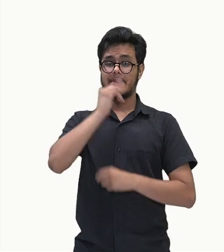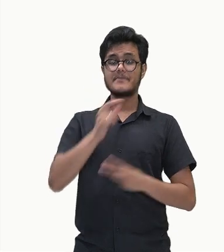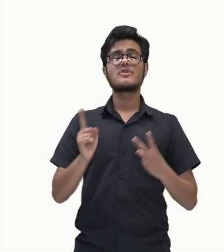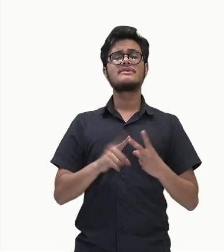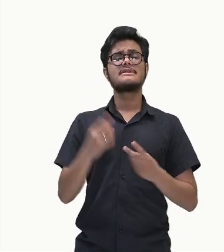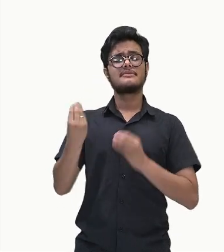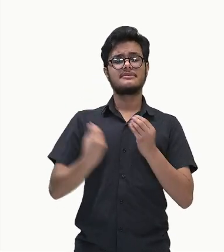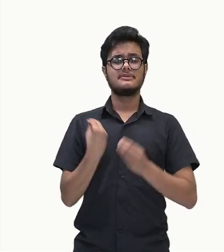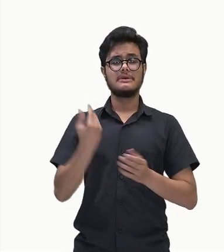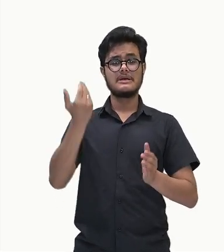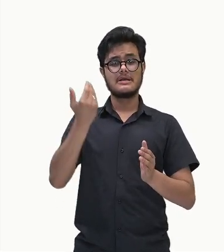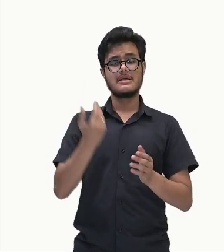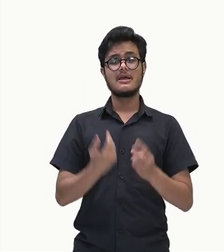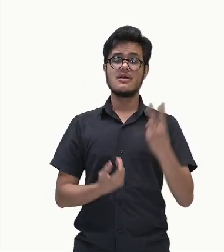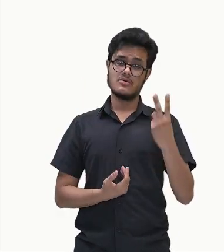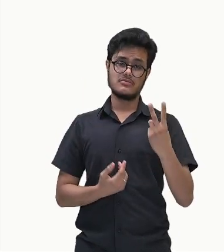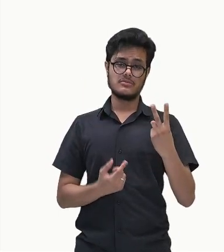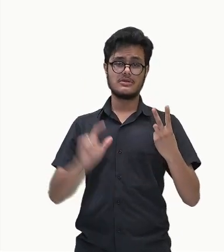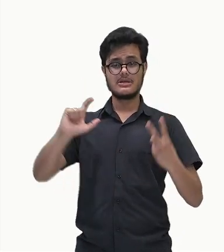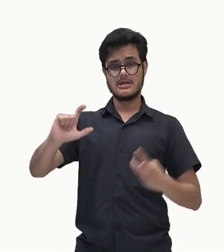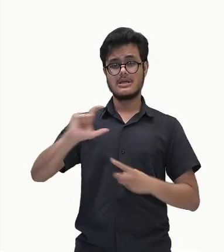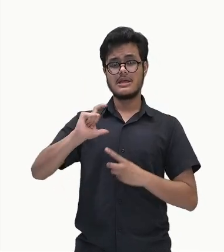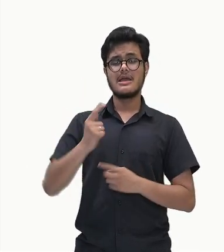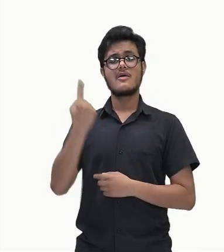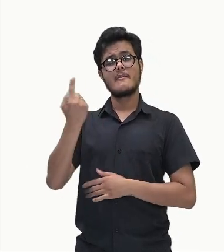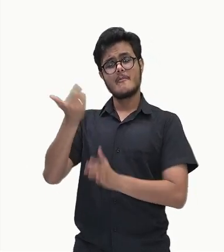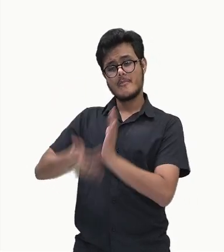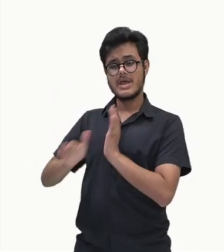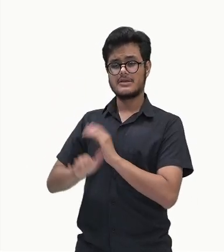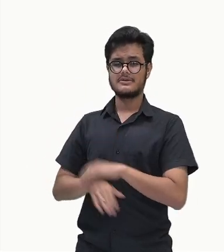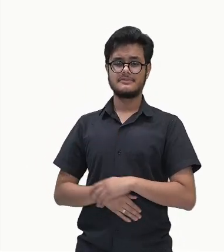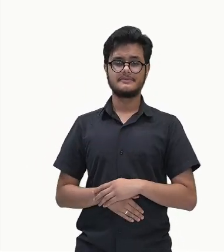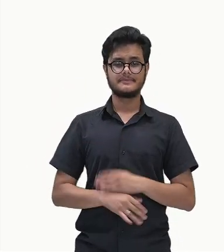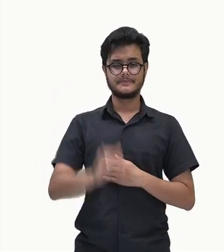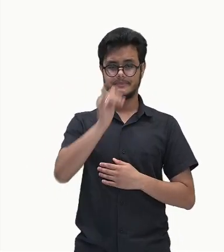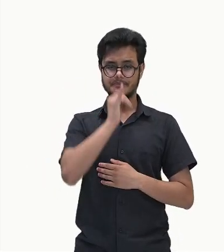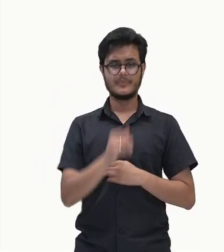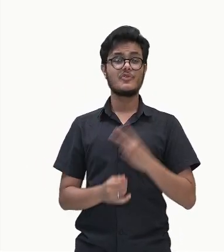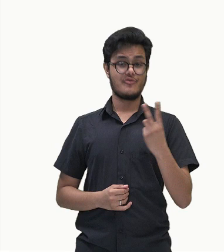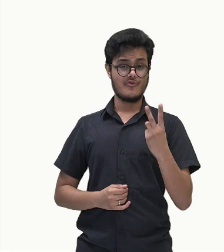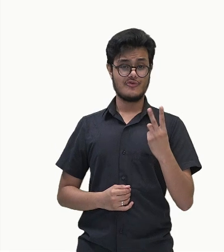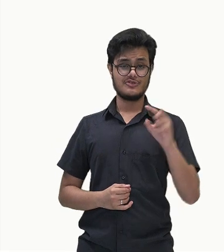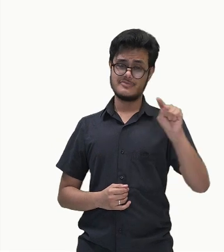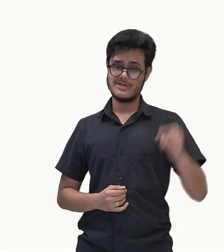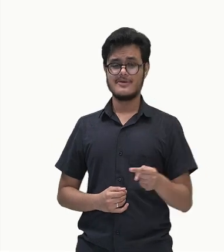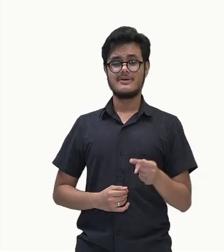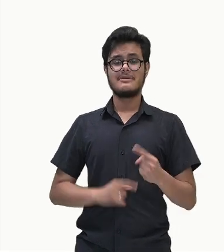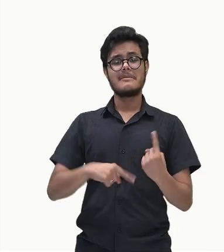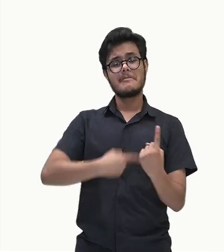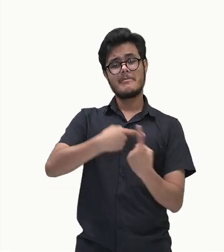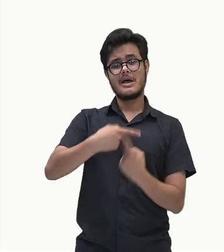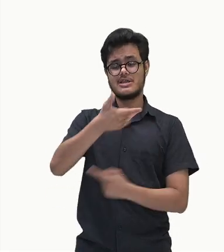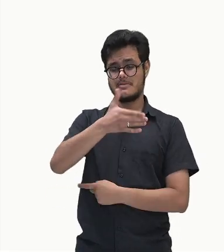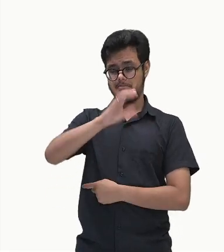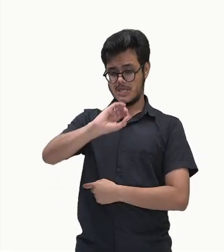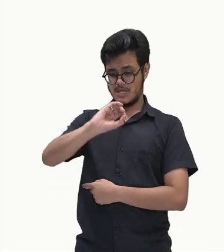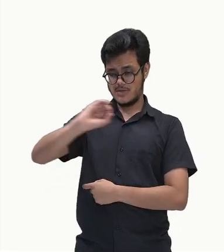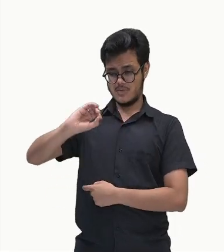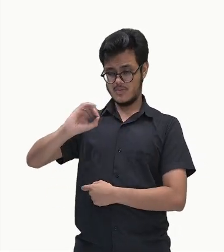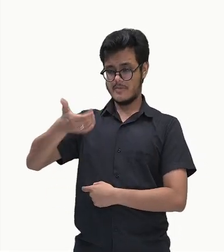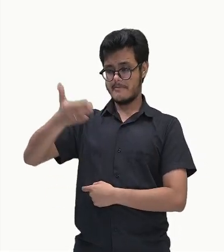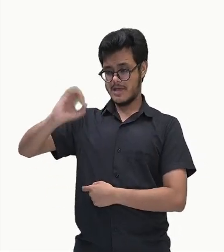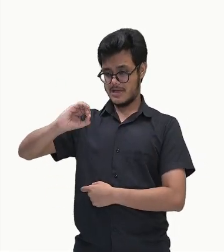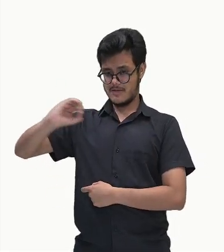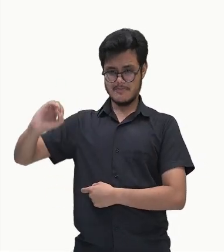você ganha duas vezes e perde uma vez você tem r000 ganha